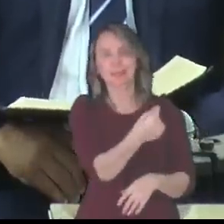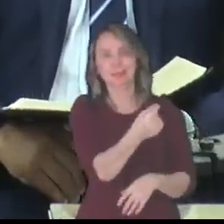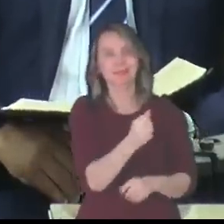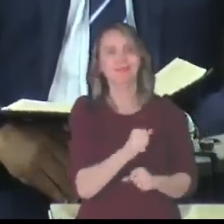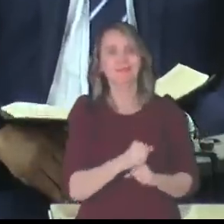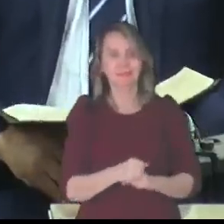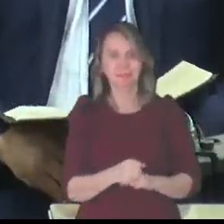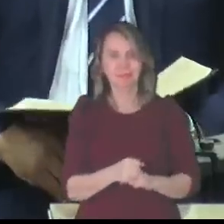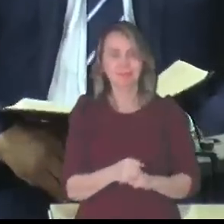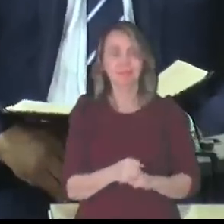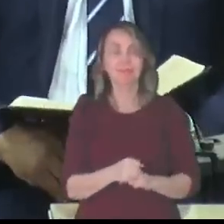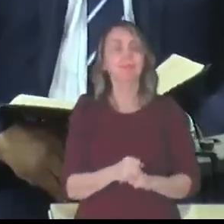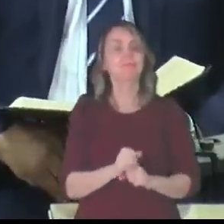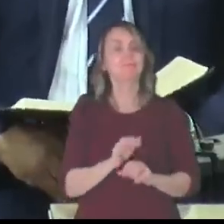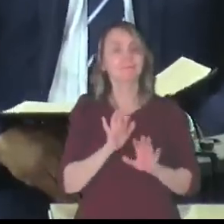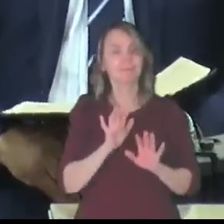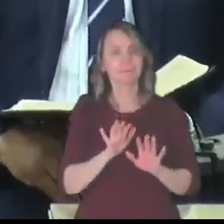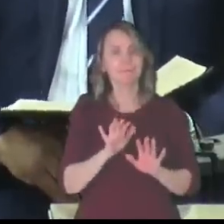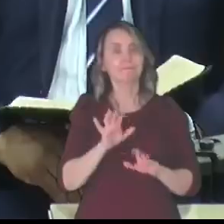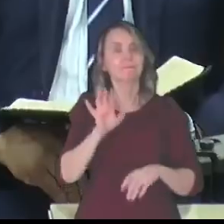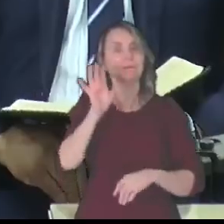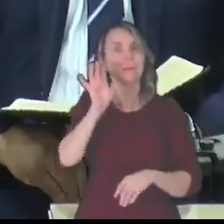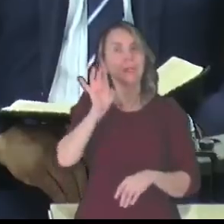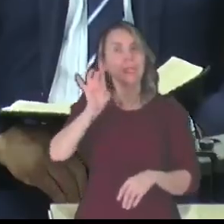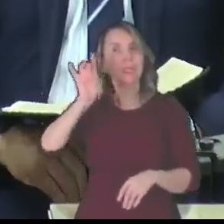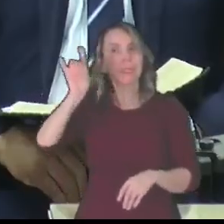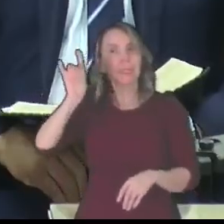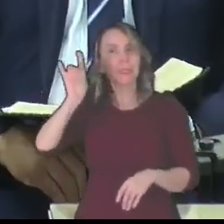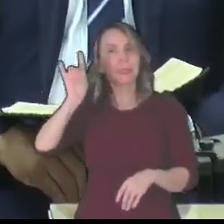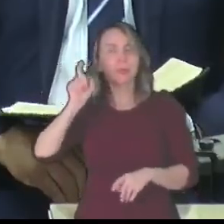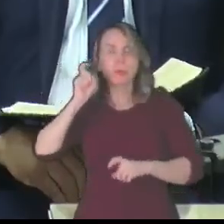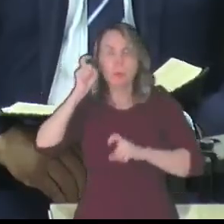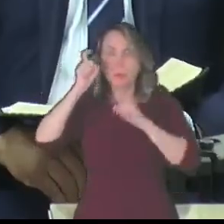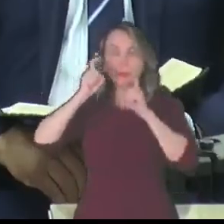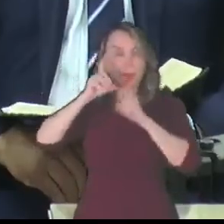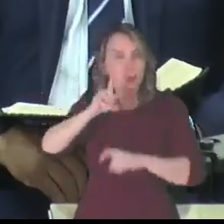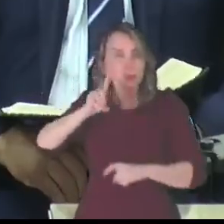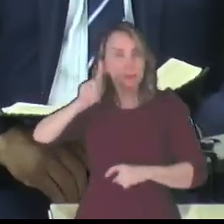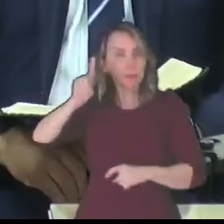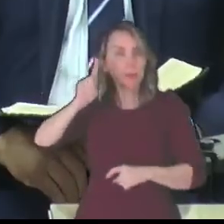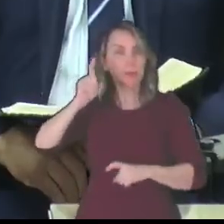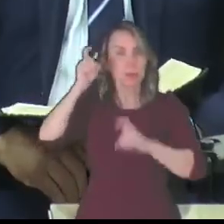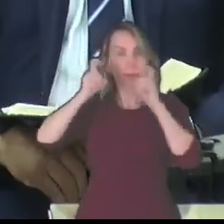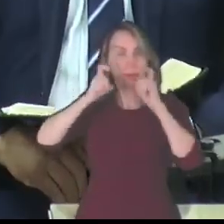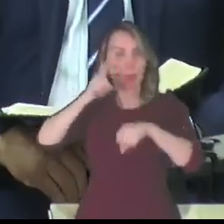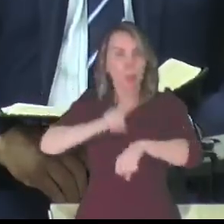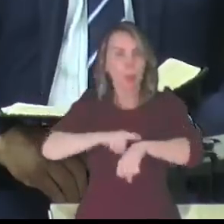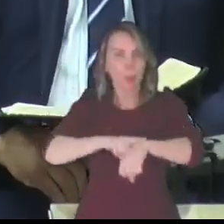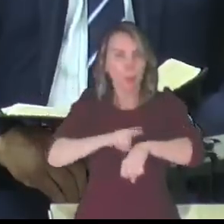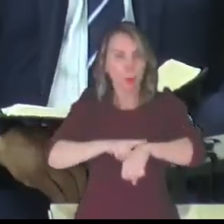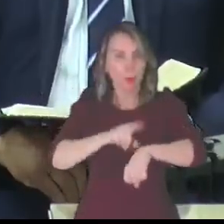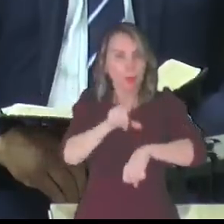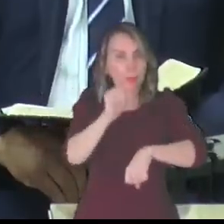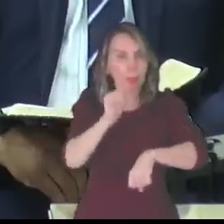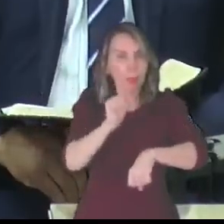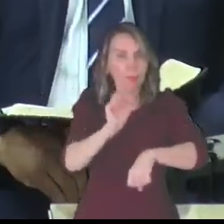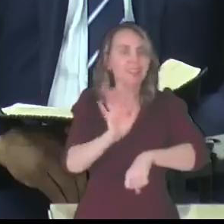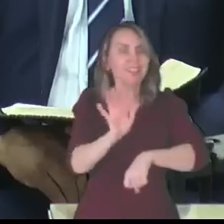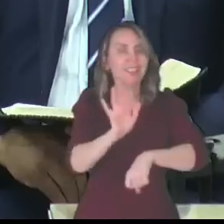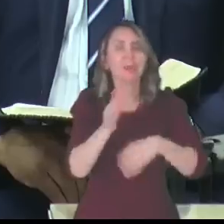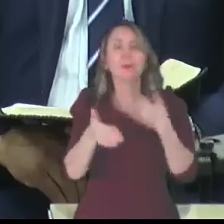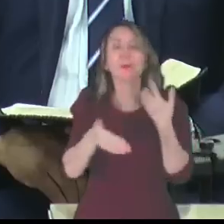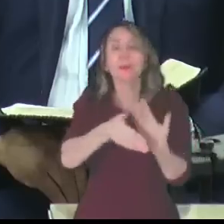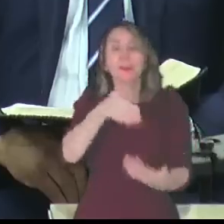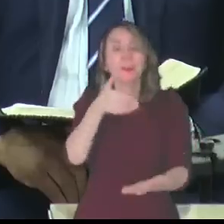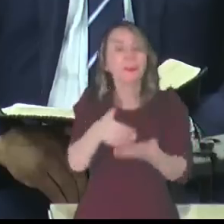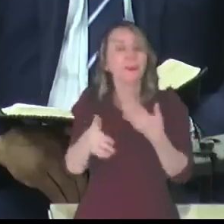a vocês é que Deus não está tão preocupado com a hora Deus está preocupado de ter um encontro com você no Outeiro no